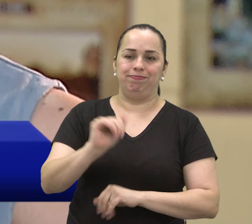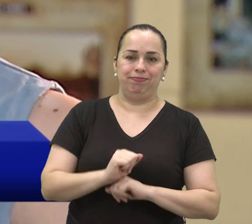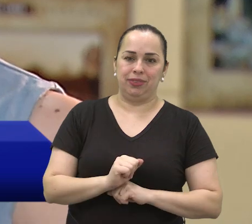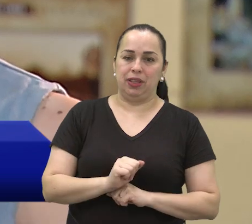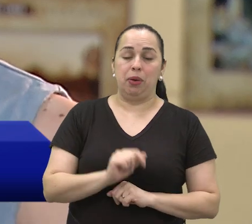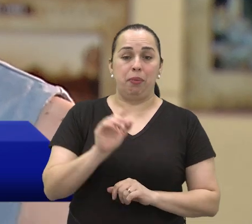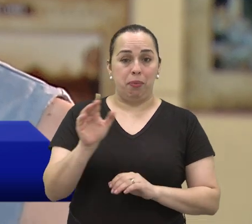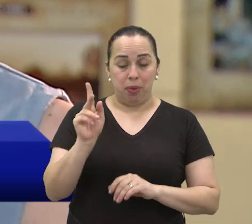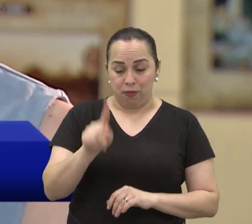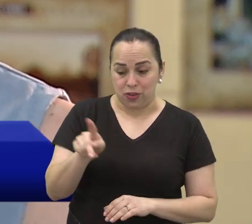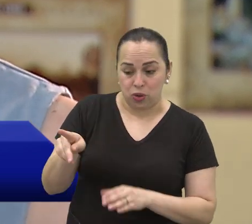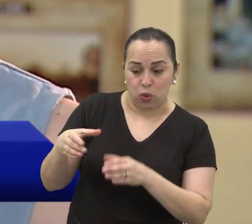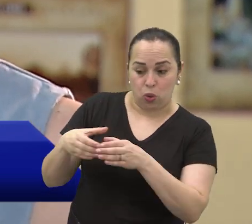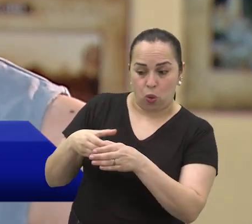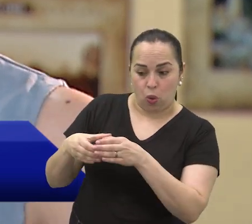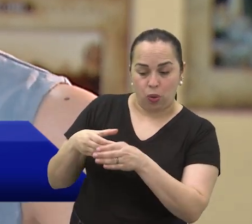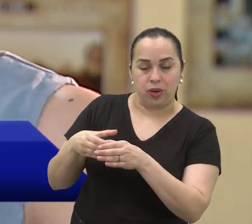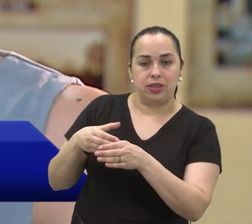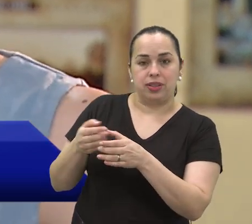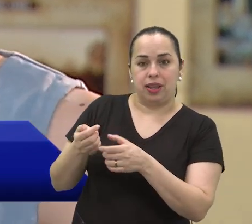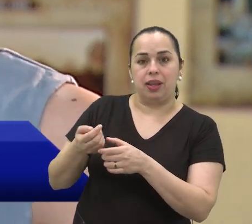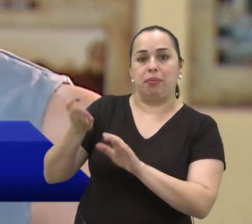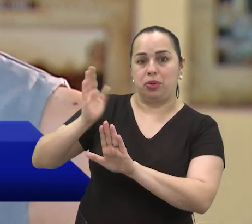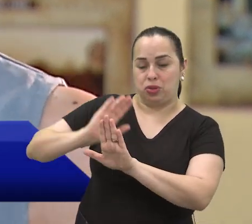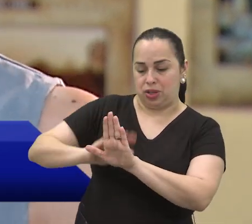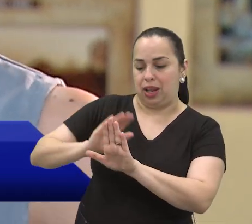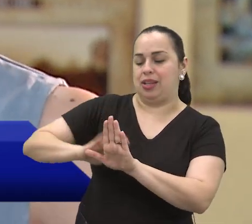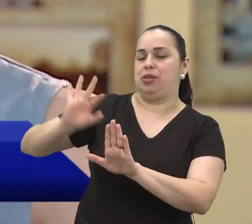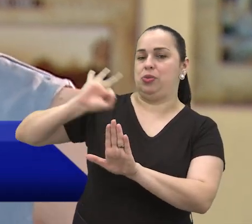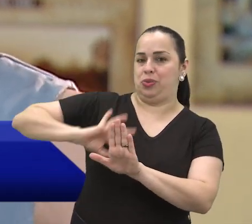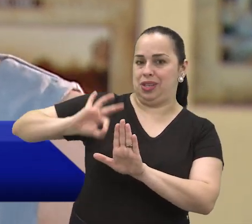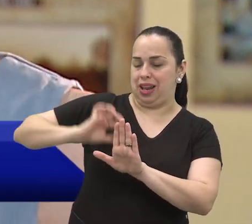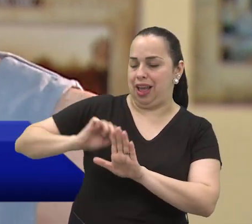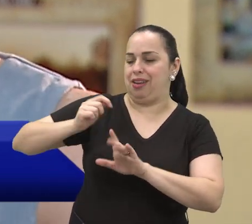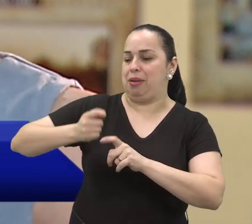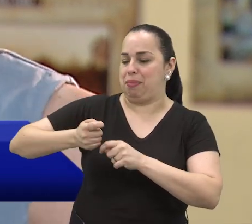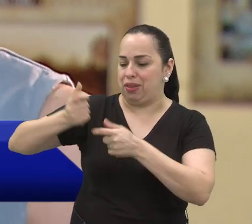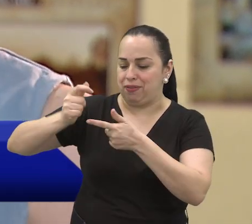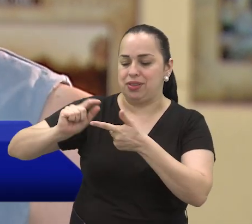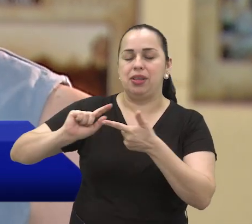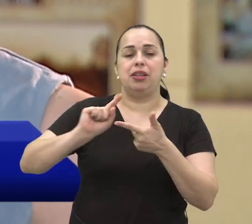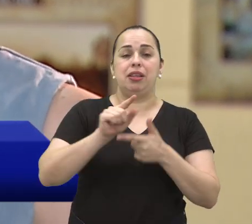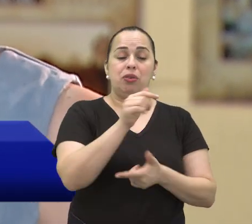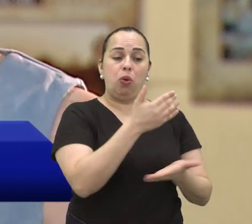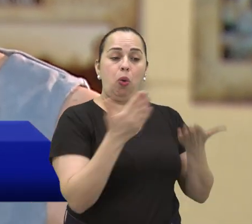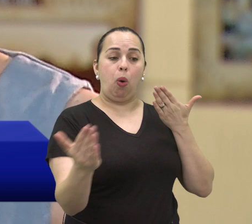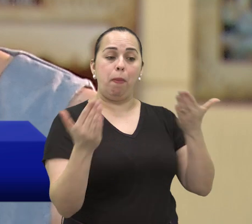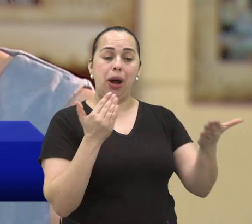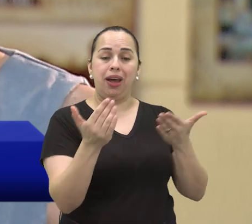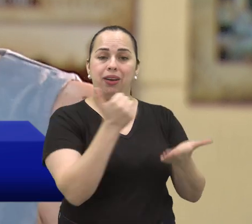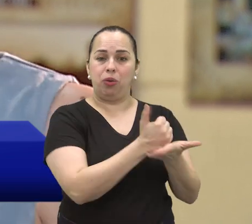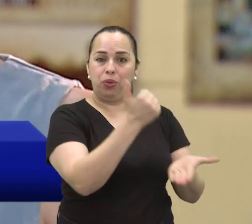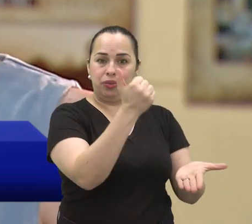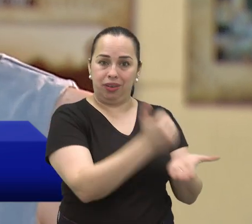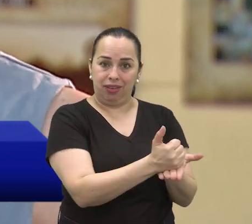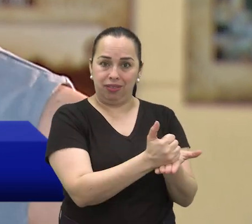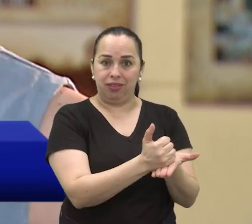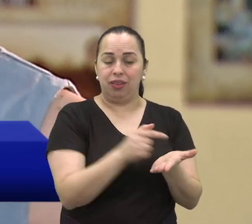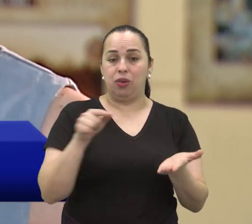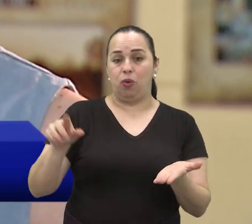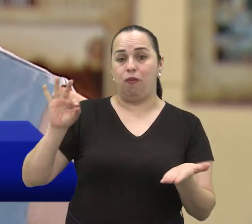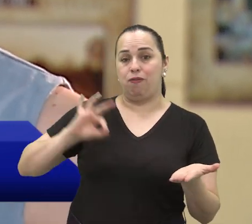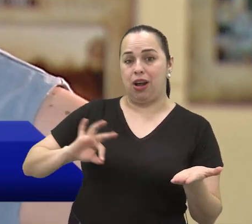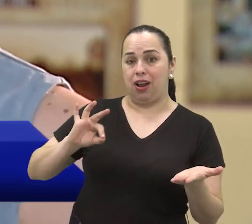o professor concursado, ele vai ter mais benefícios do que um professor de contrato temporário. Às vezes a hora-aula muda,